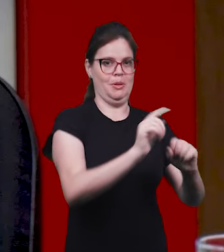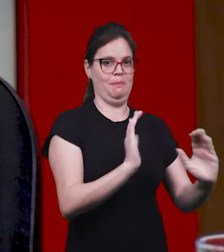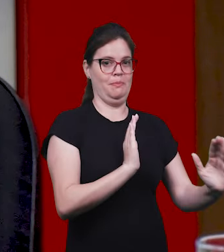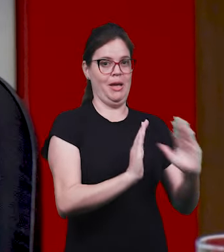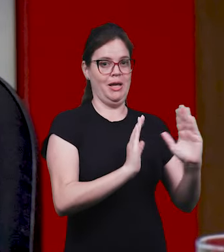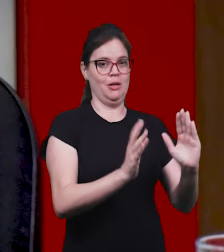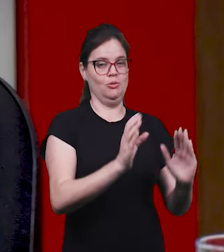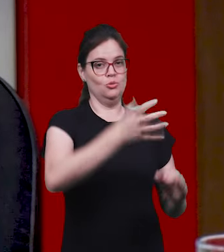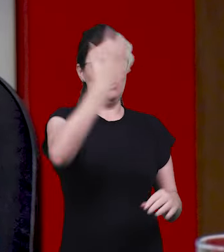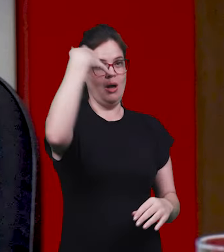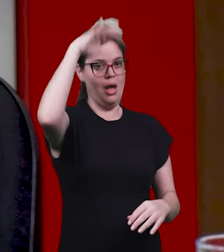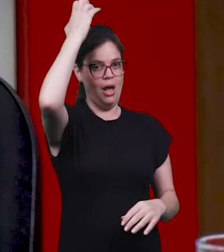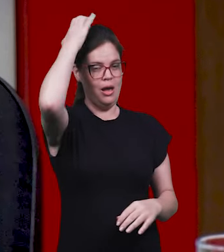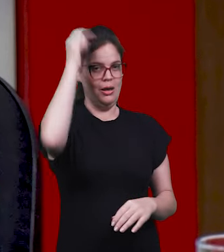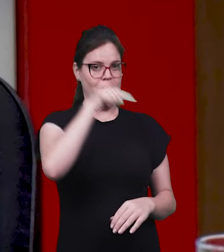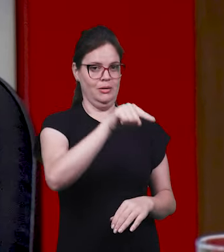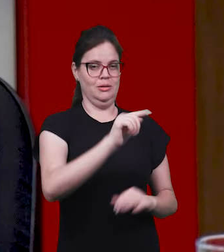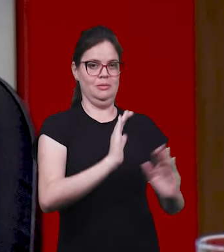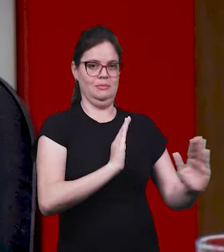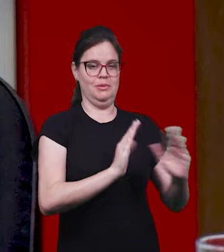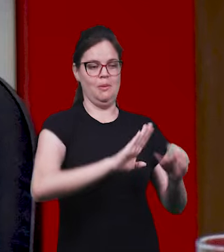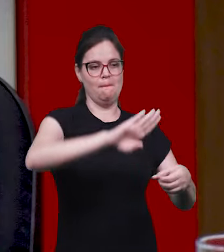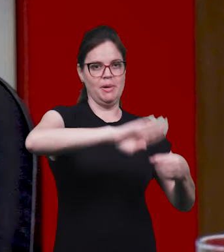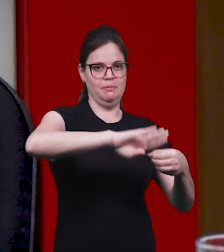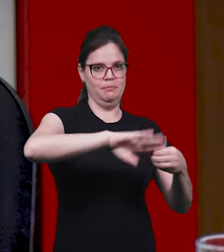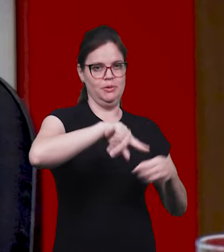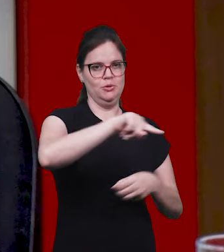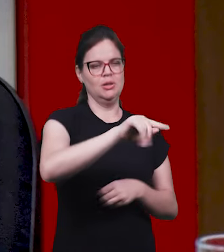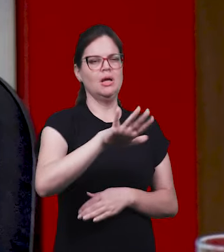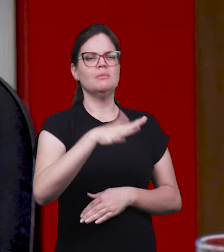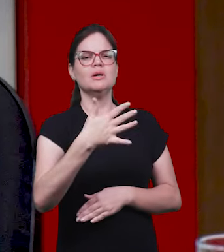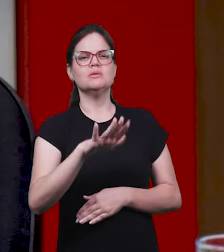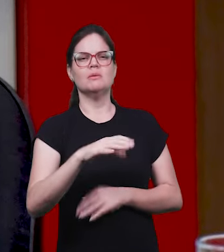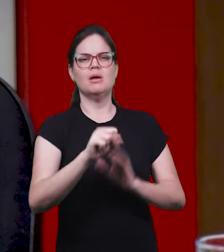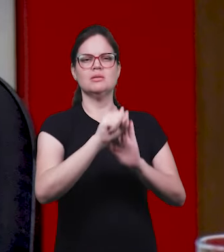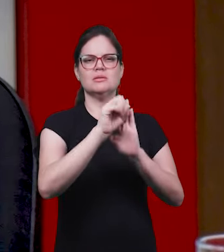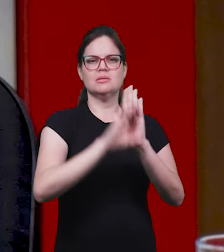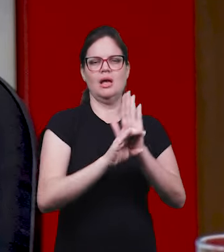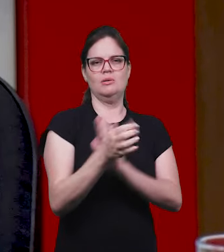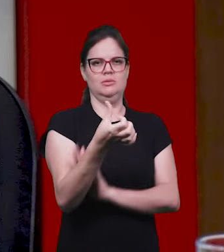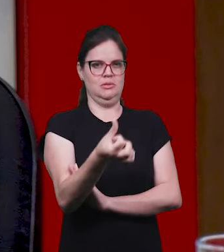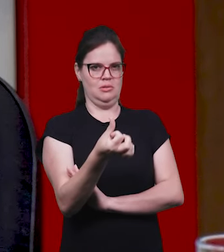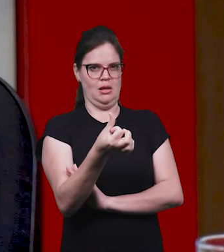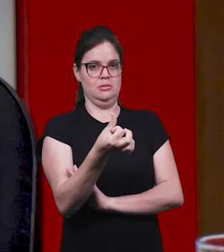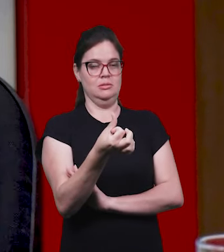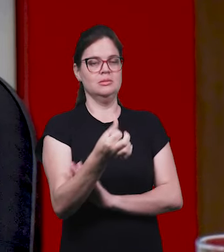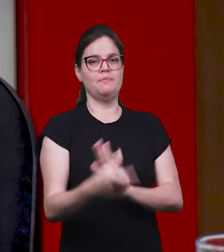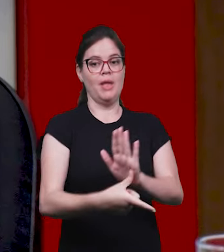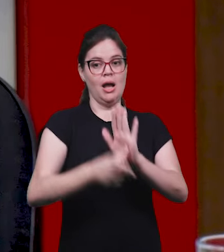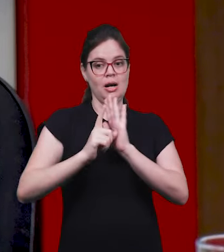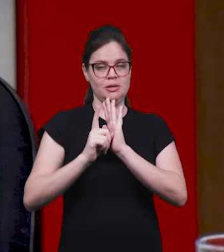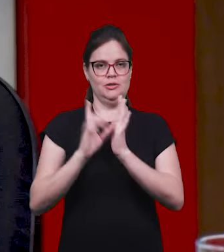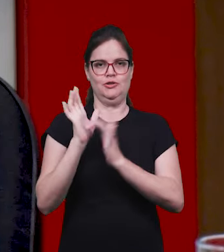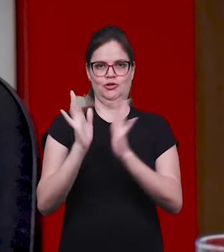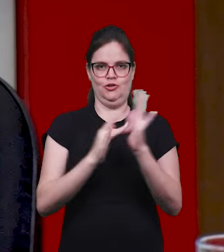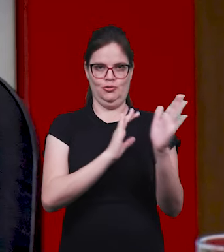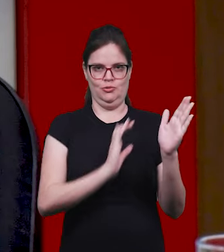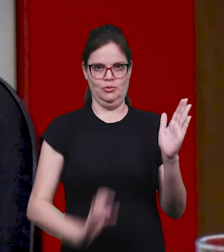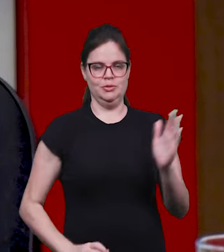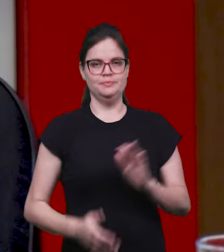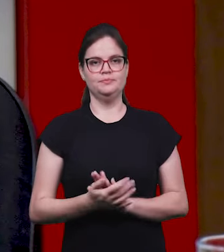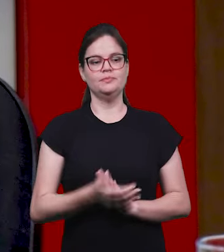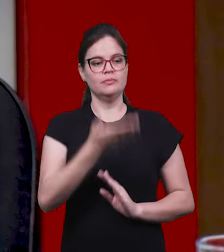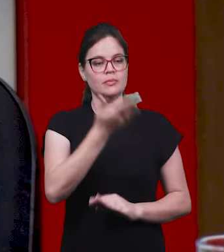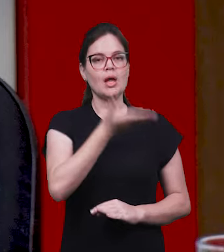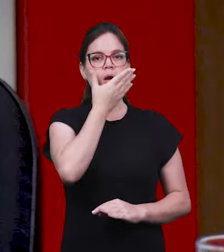nesse período do século 6 a.C., e o rei